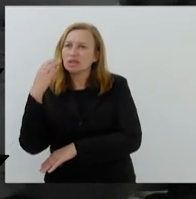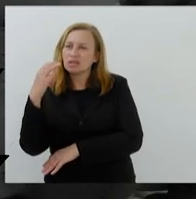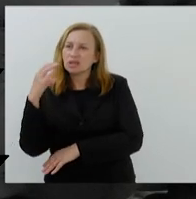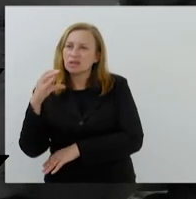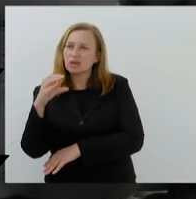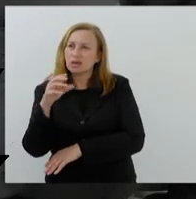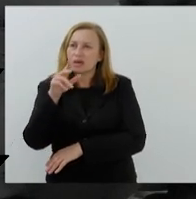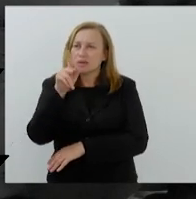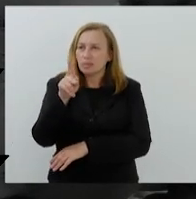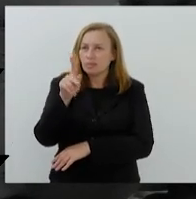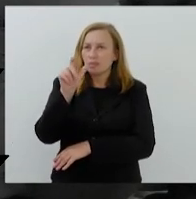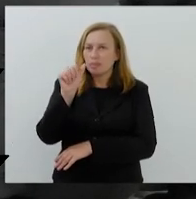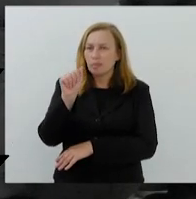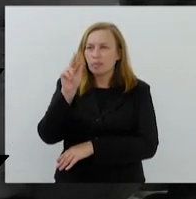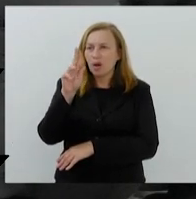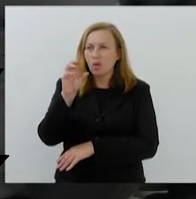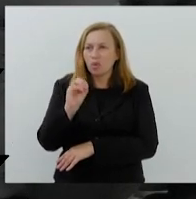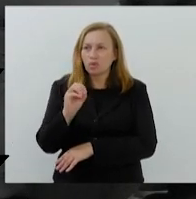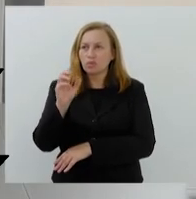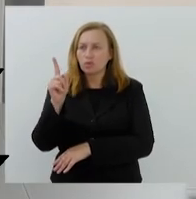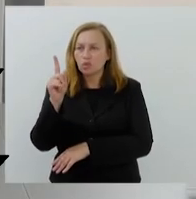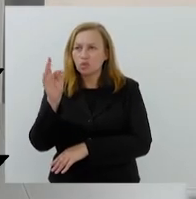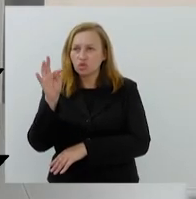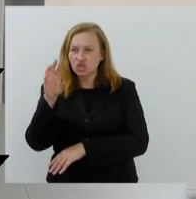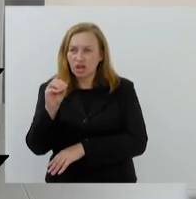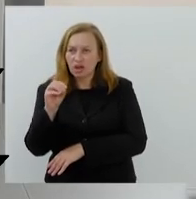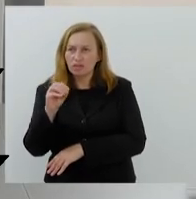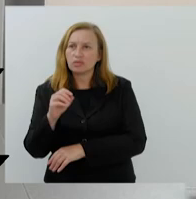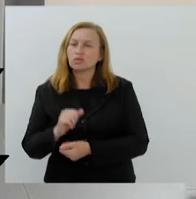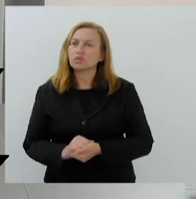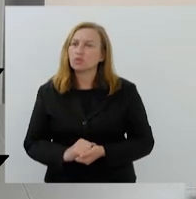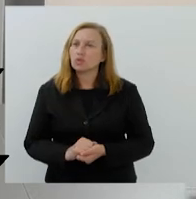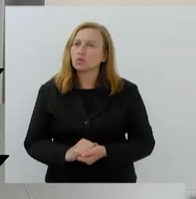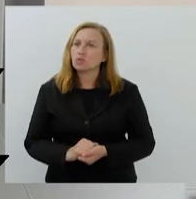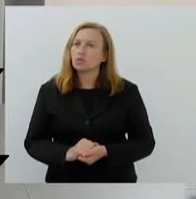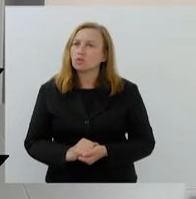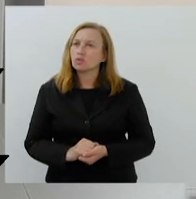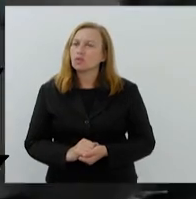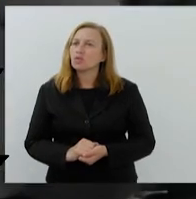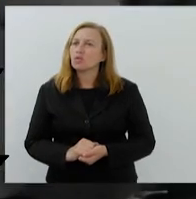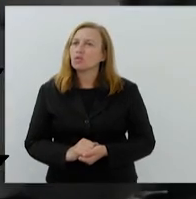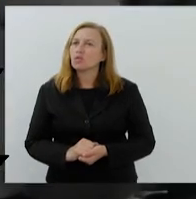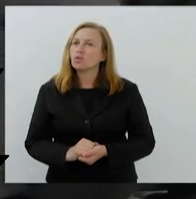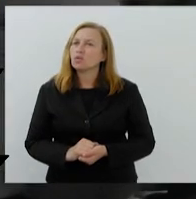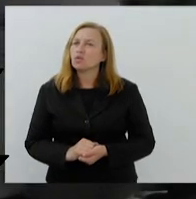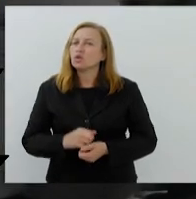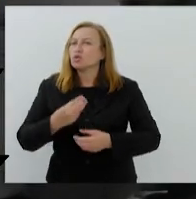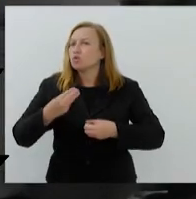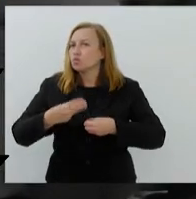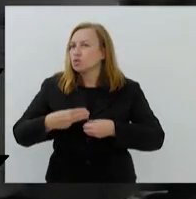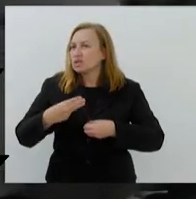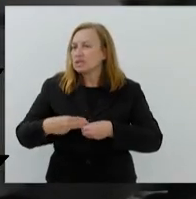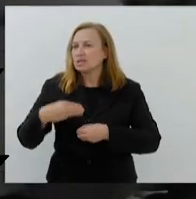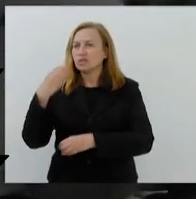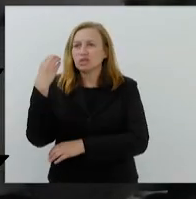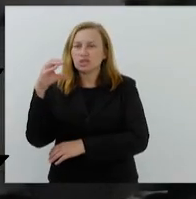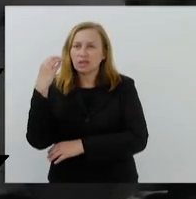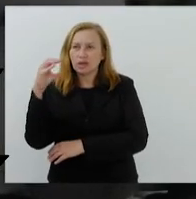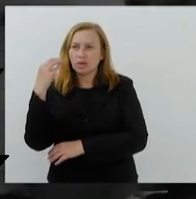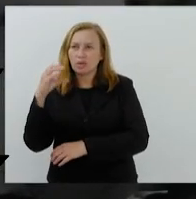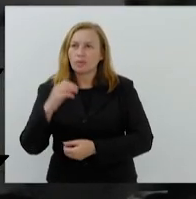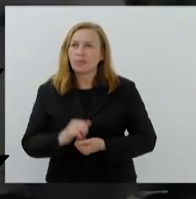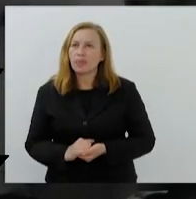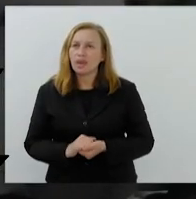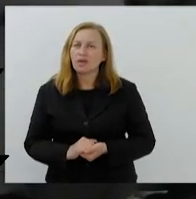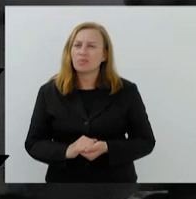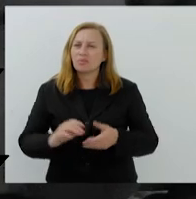É, na semana da morte dele, vieram várias vezes. Mas eu acho que foi ali um logradouro no município de Niterói. Não. Esta é